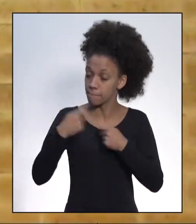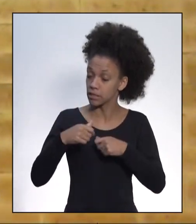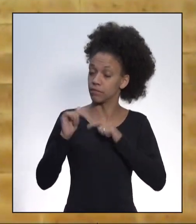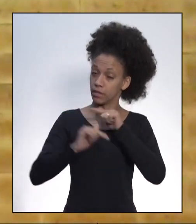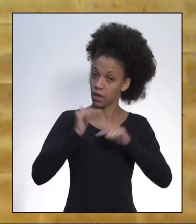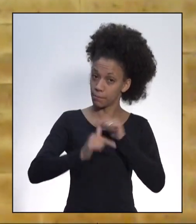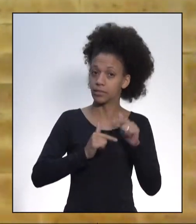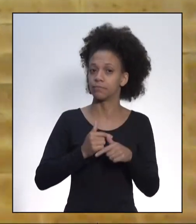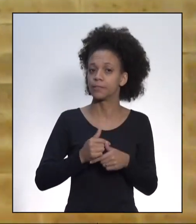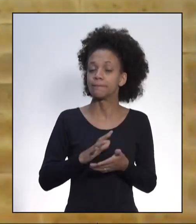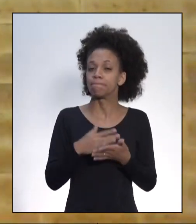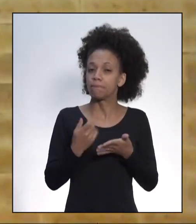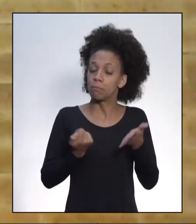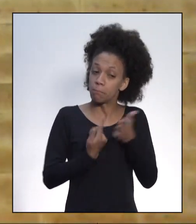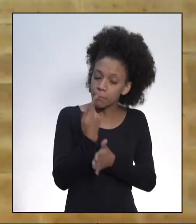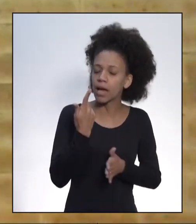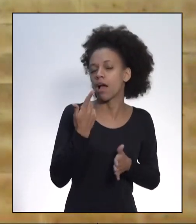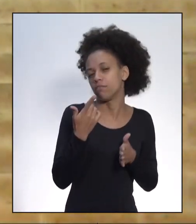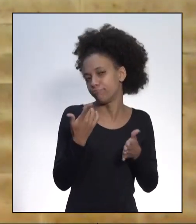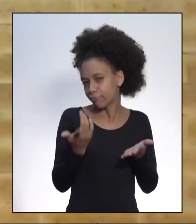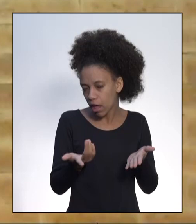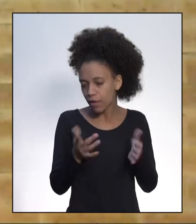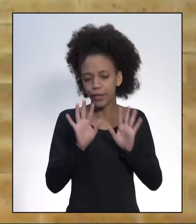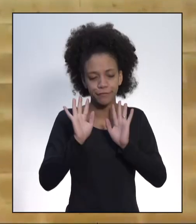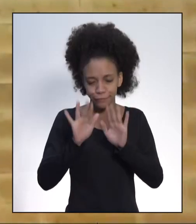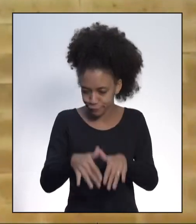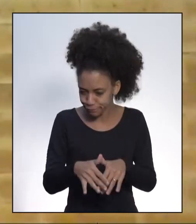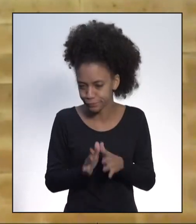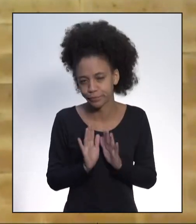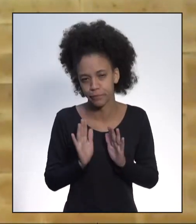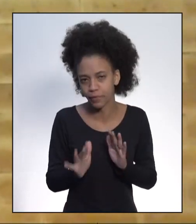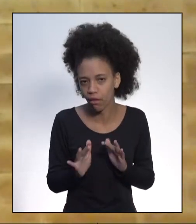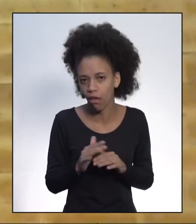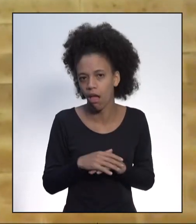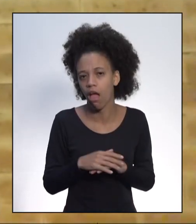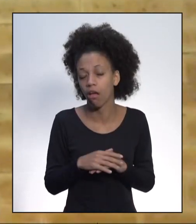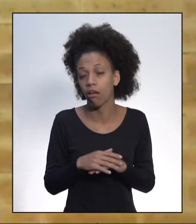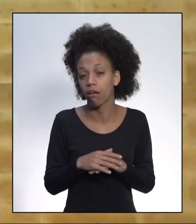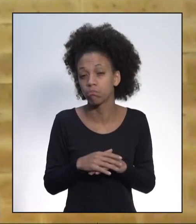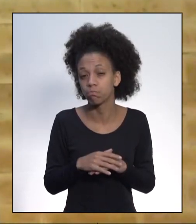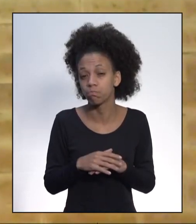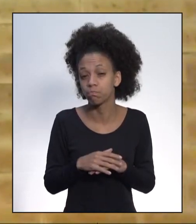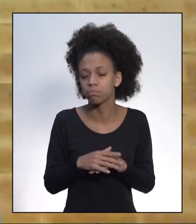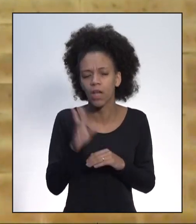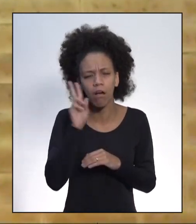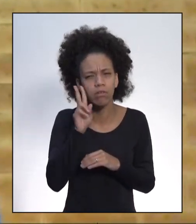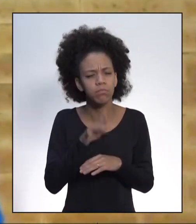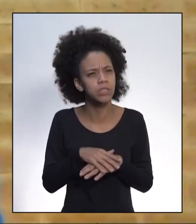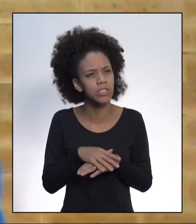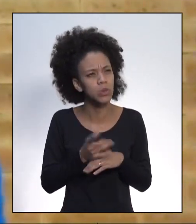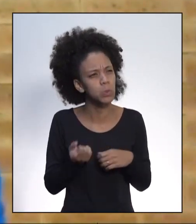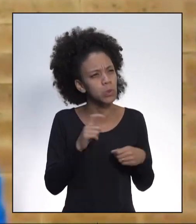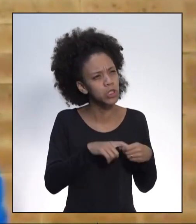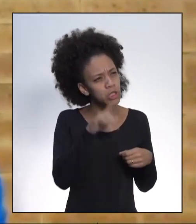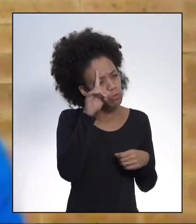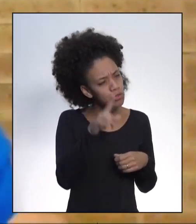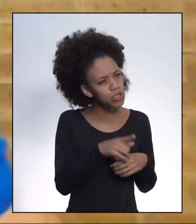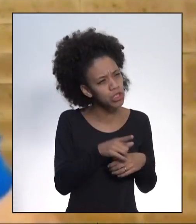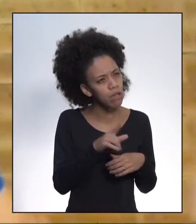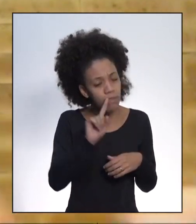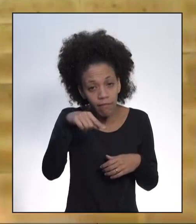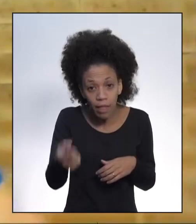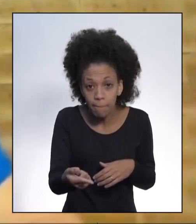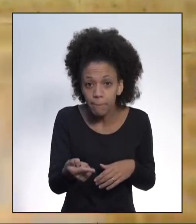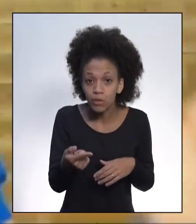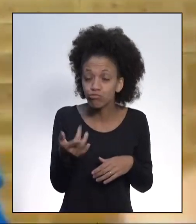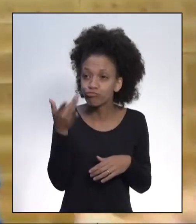para me sustentar e, enfim, correr atrás das minhas coisas. Então, eu lembro que eu cheguei no dia seguinte, eu já consegui. Aí eu não sabia o